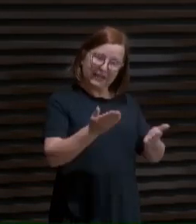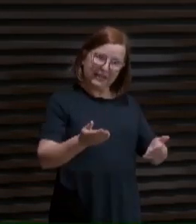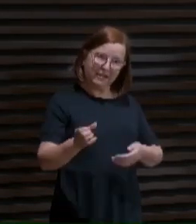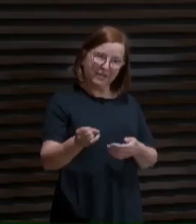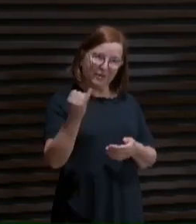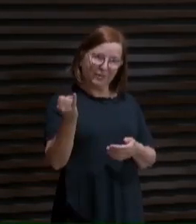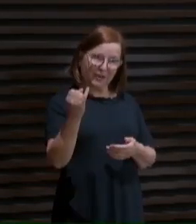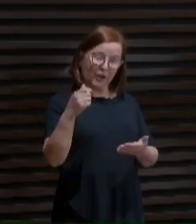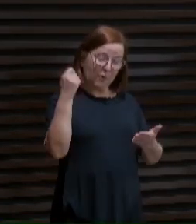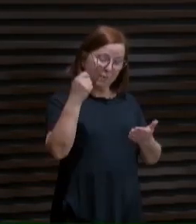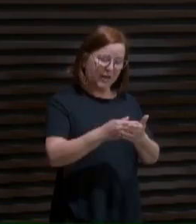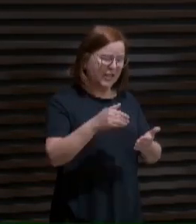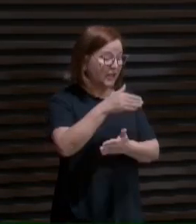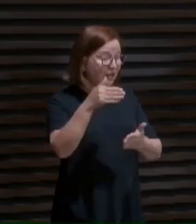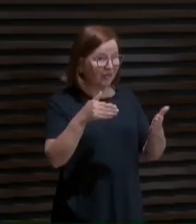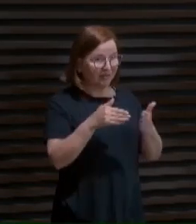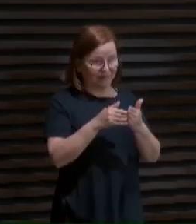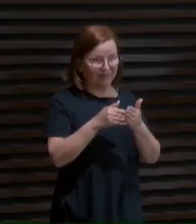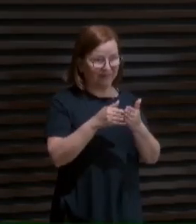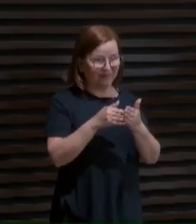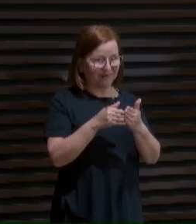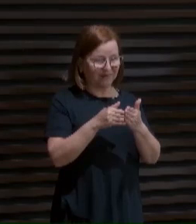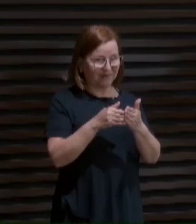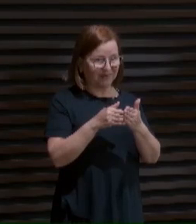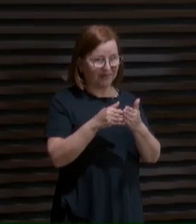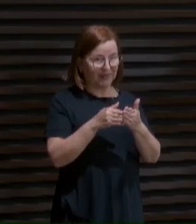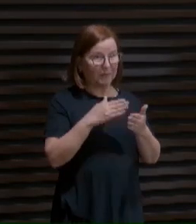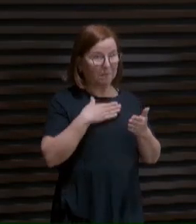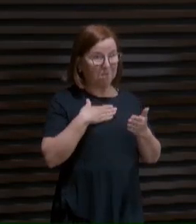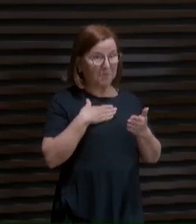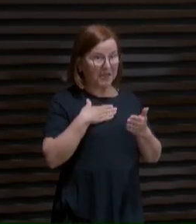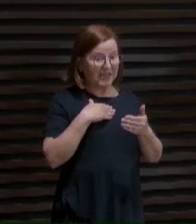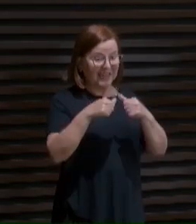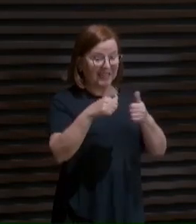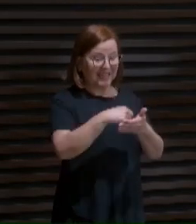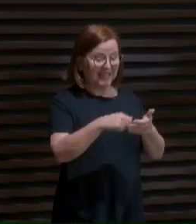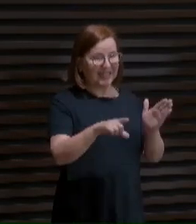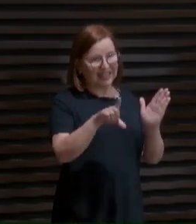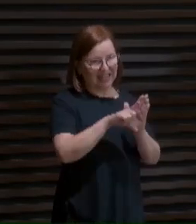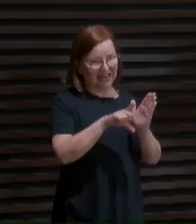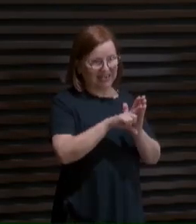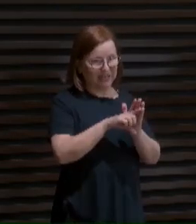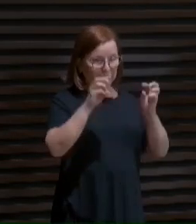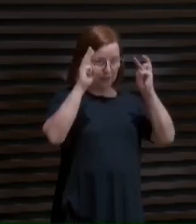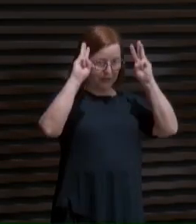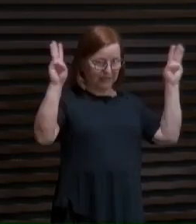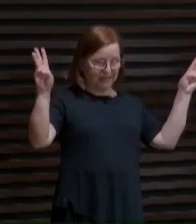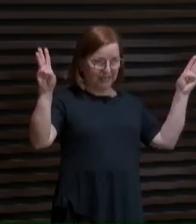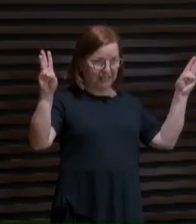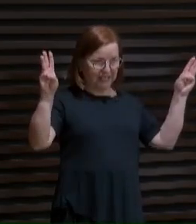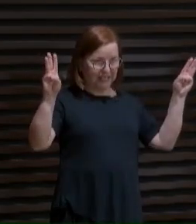importava se cumprisse tudo que de mim está escrito na lei de Moisés,